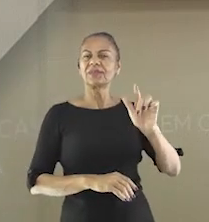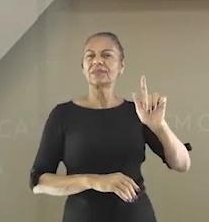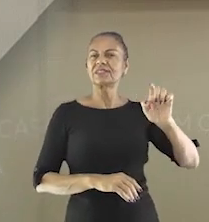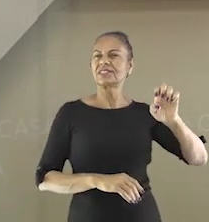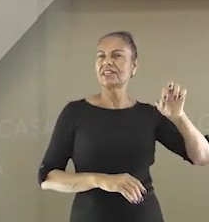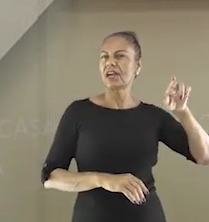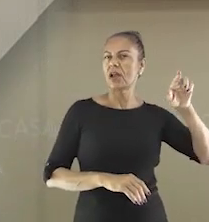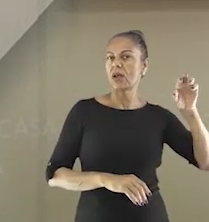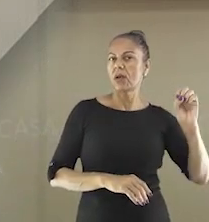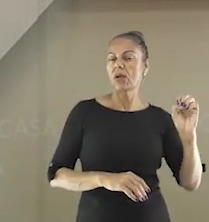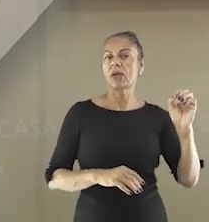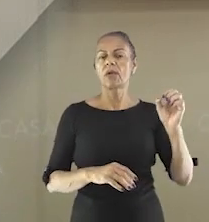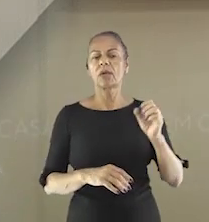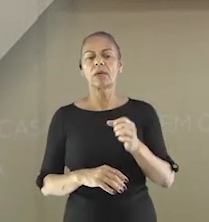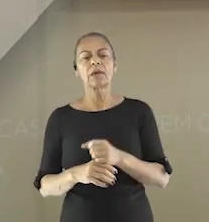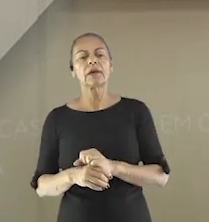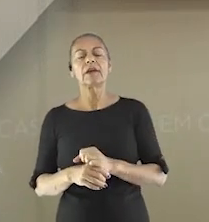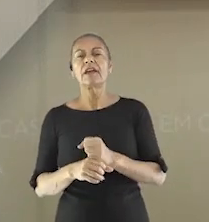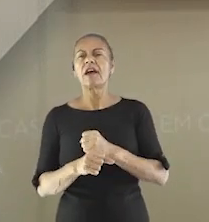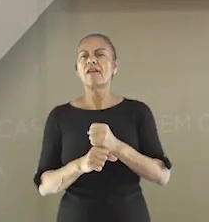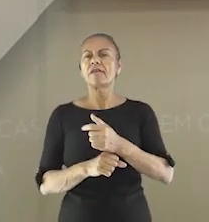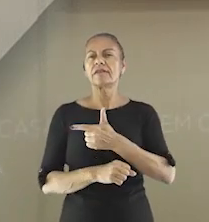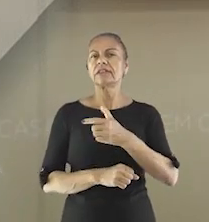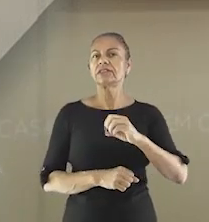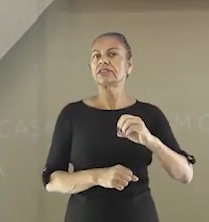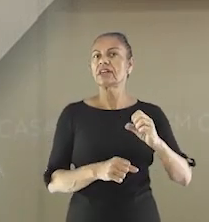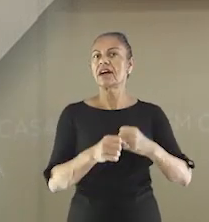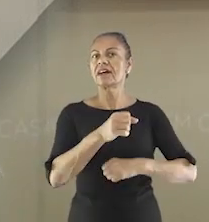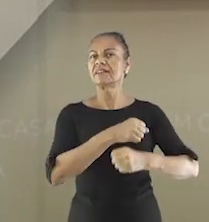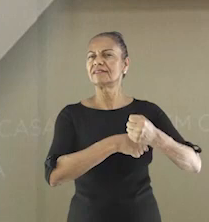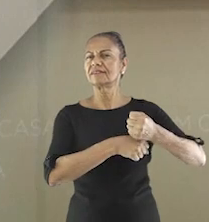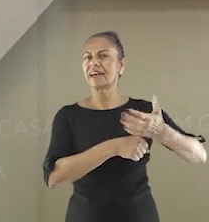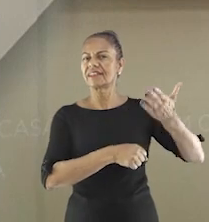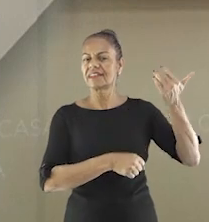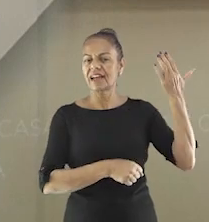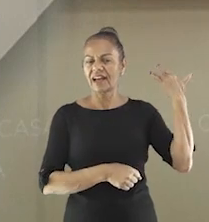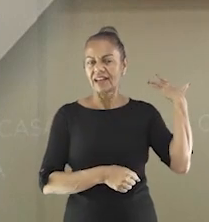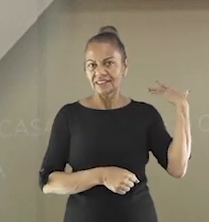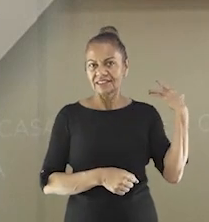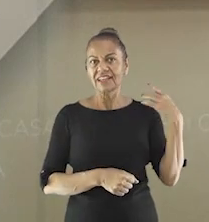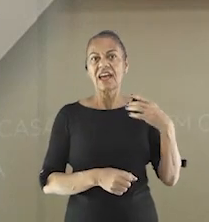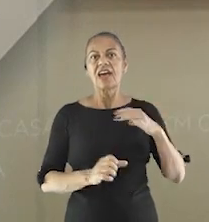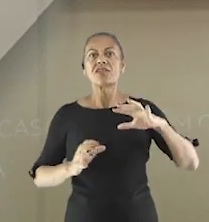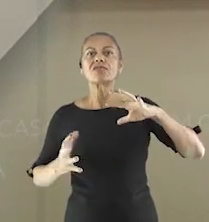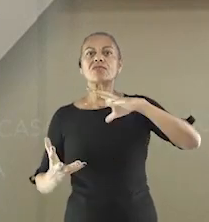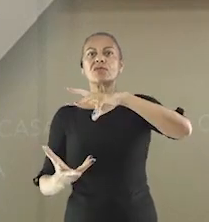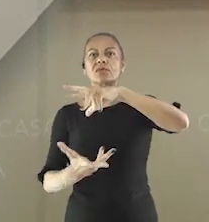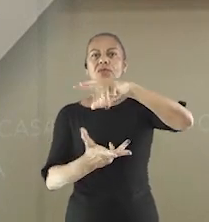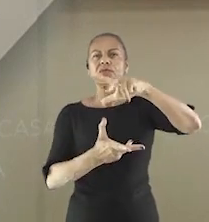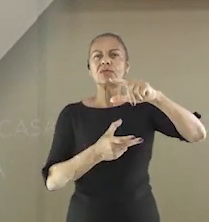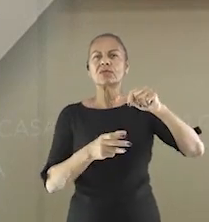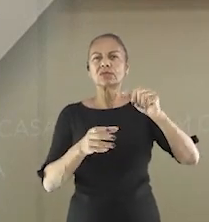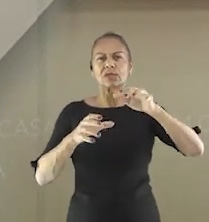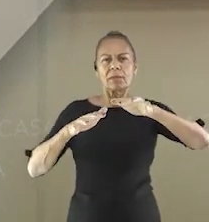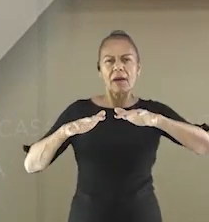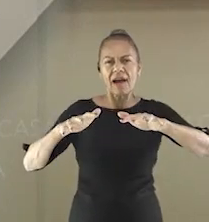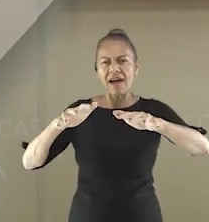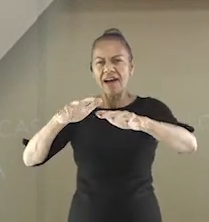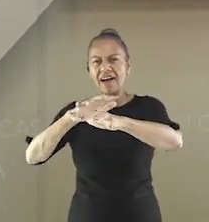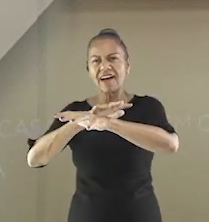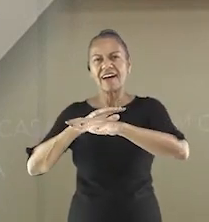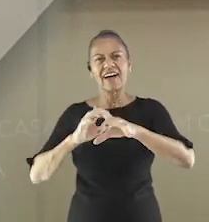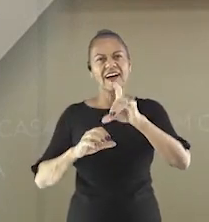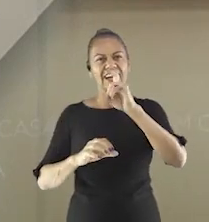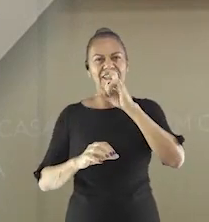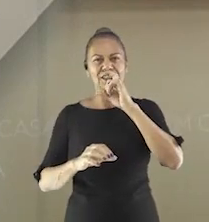atrás. Ele conta a história do Cid, do Manfred e do Diego, em um mundo coberto de gelo. Mas o que foi a Era do